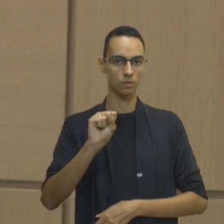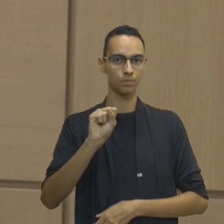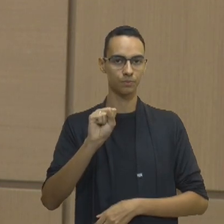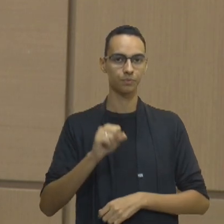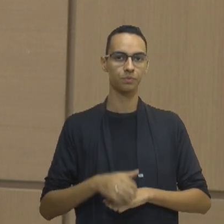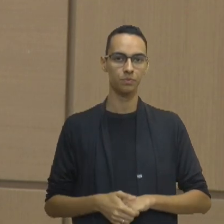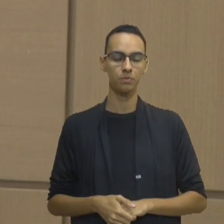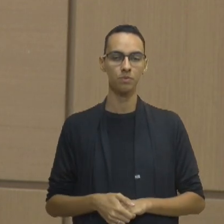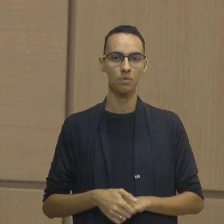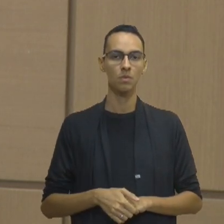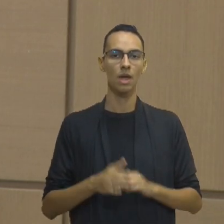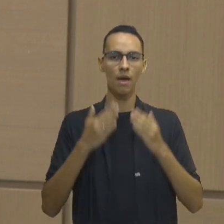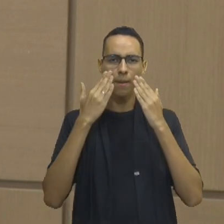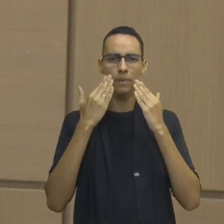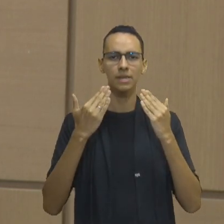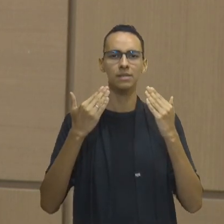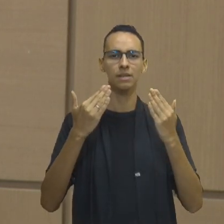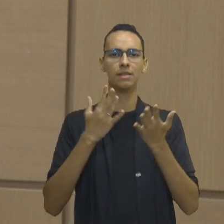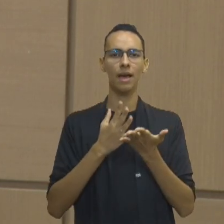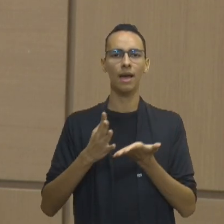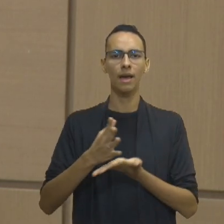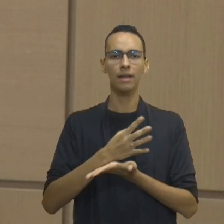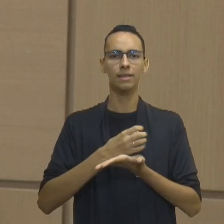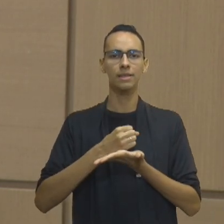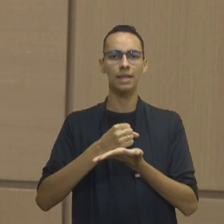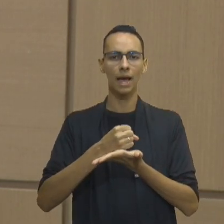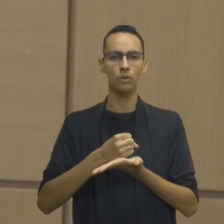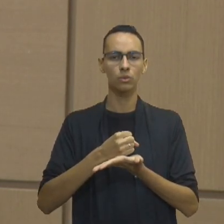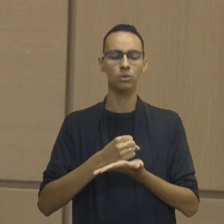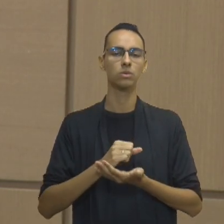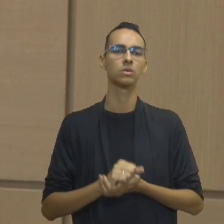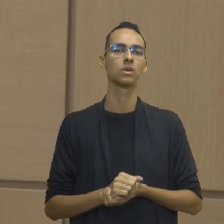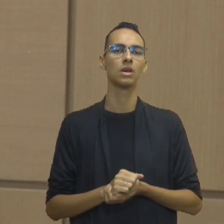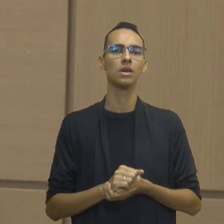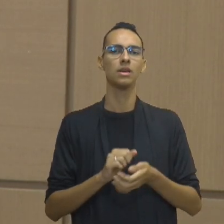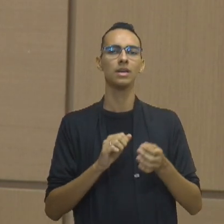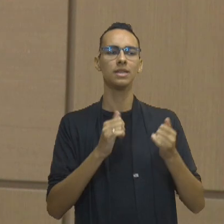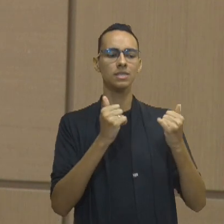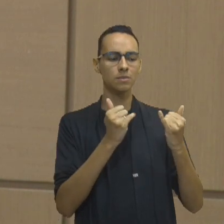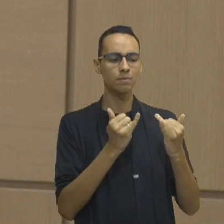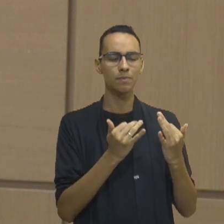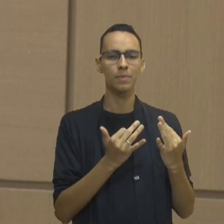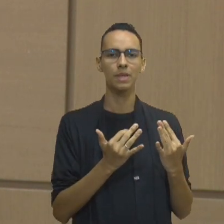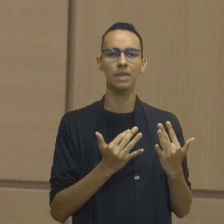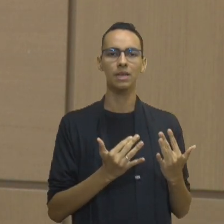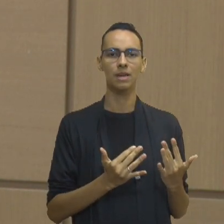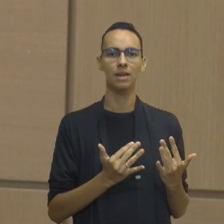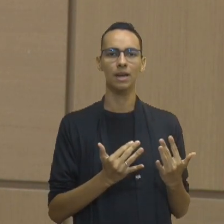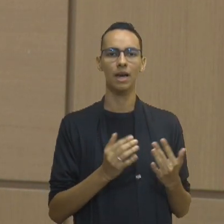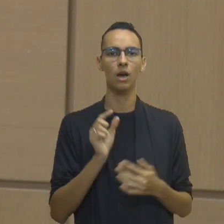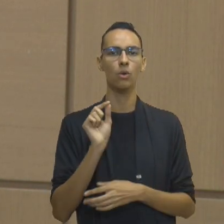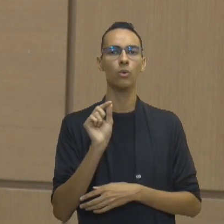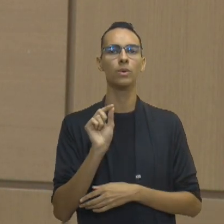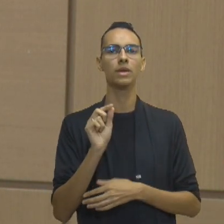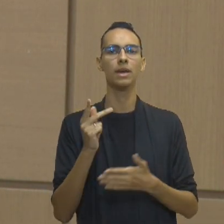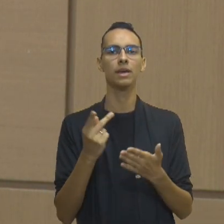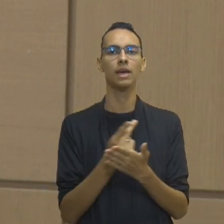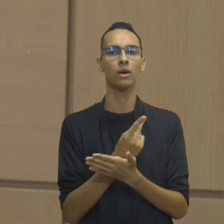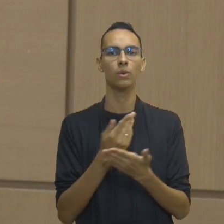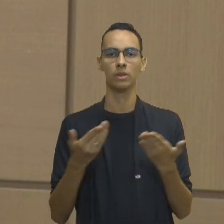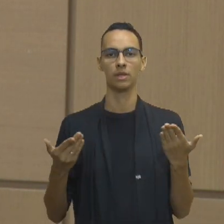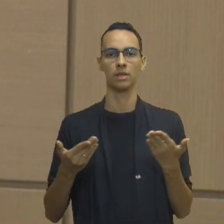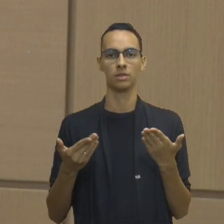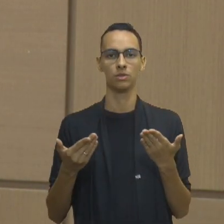apresentar dados e detalhar, esmiuçar a situação a